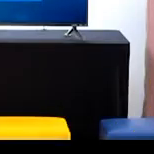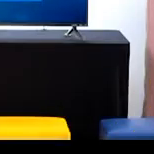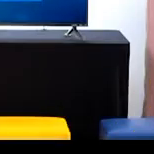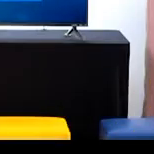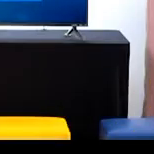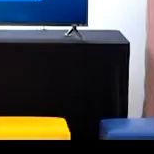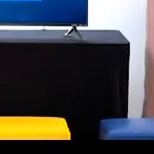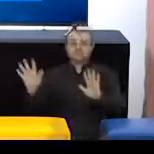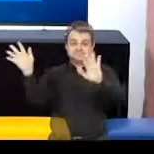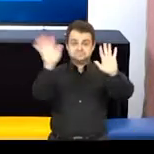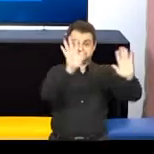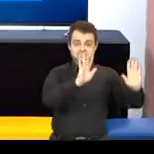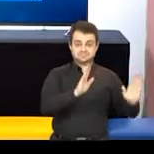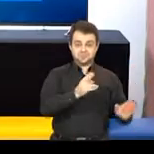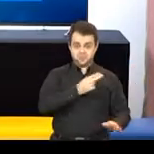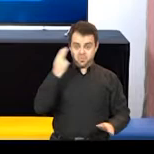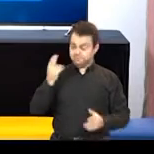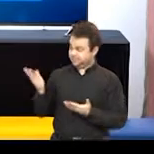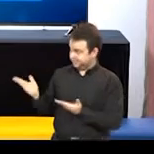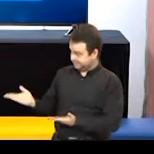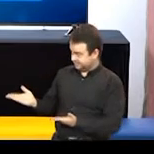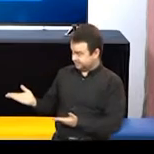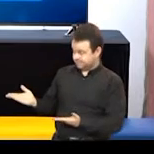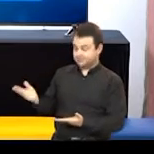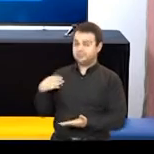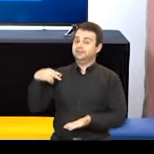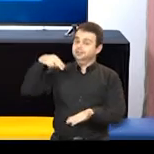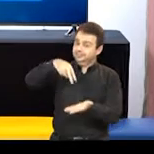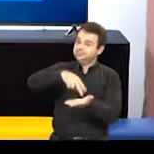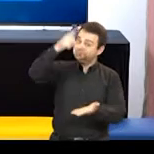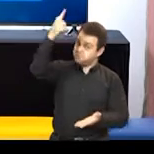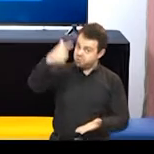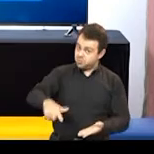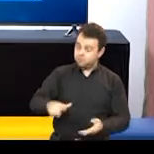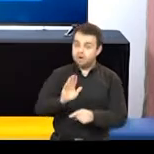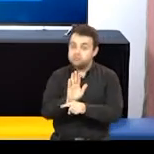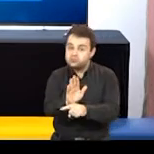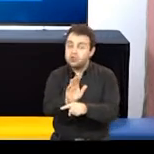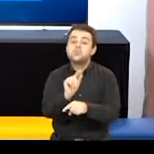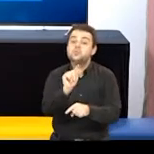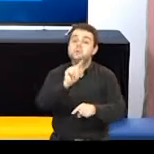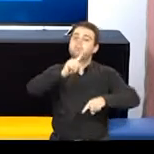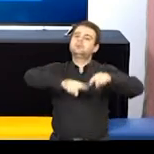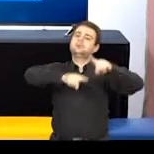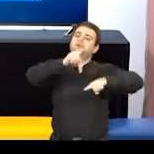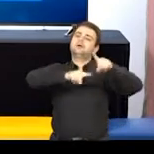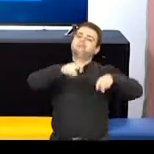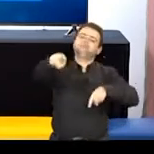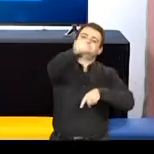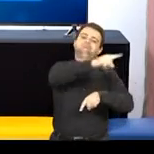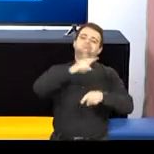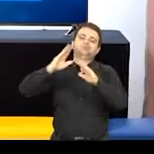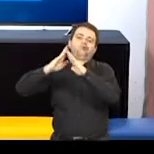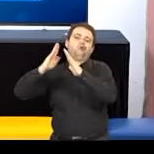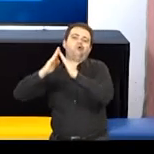Olá pessoal, me chamo Devanir Júnior e eu estou aqui de novo para ajudar vocês com o material que vocês estão recebendo da escola. Nós vamos